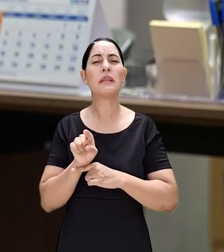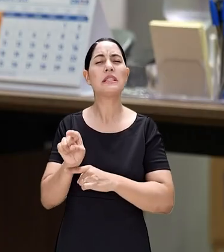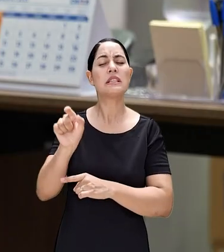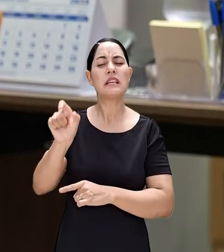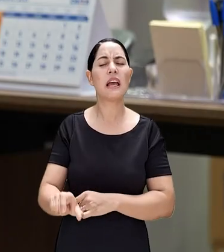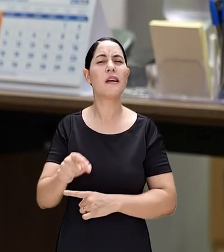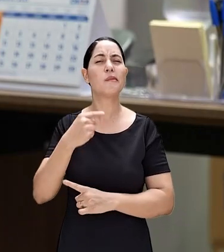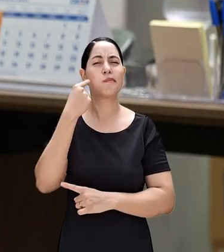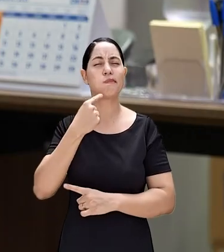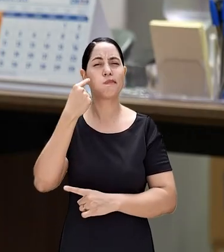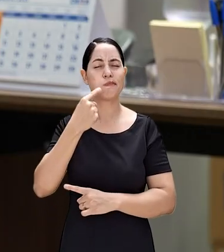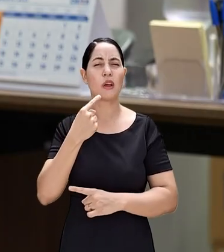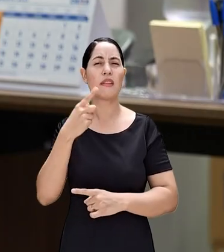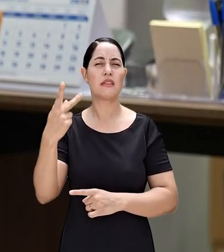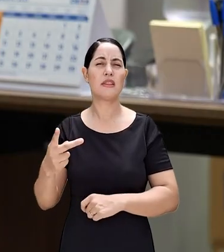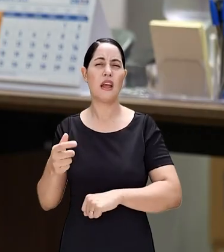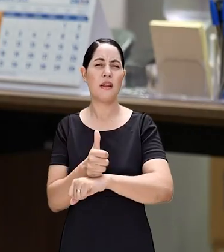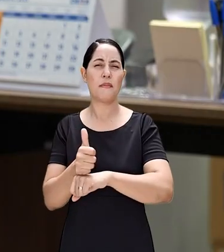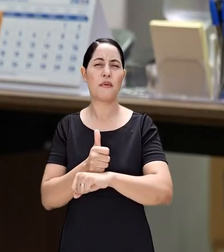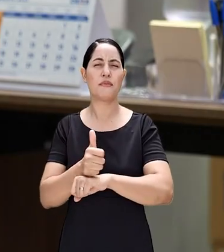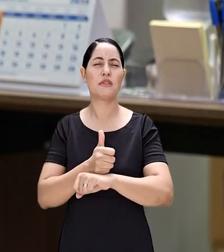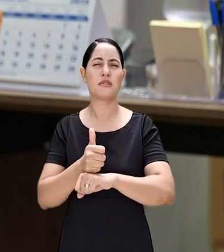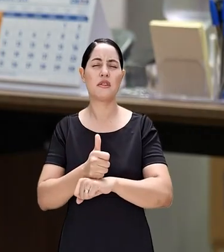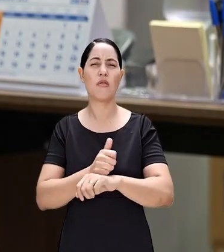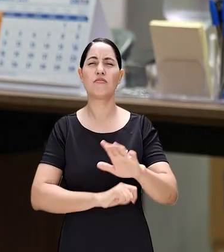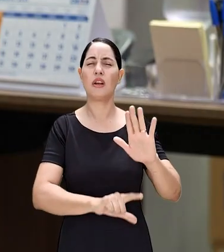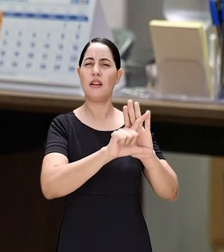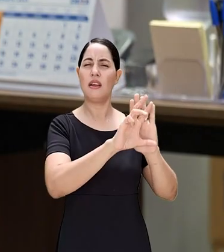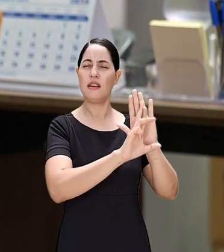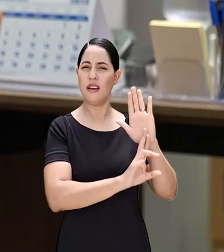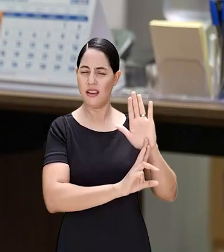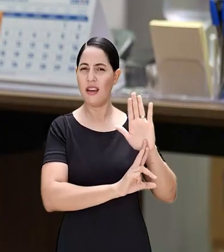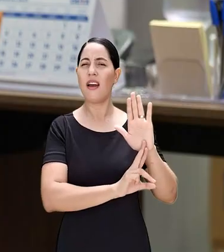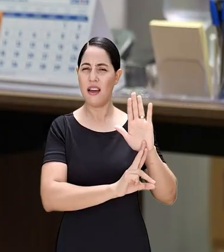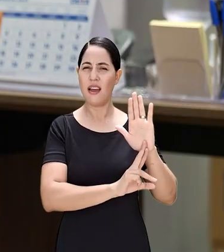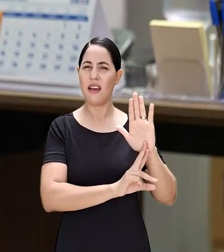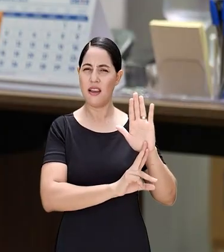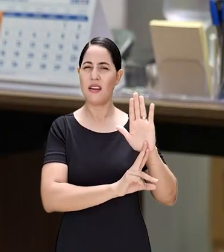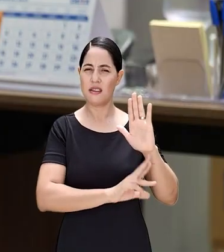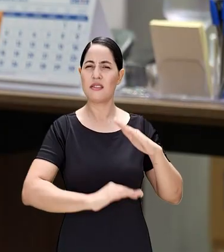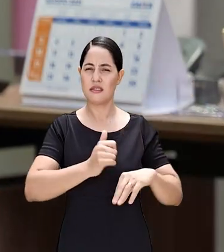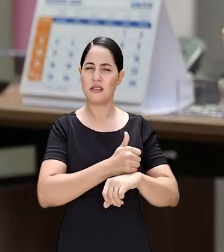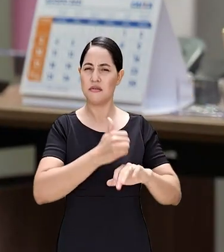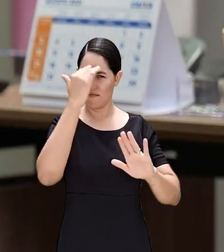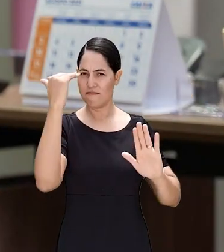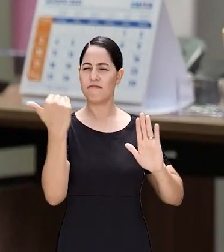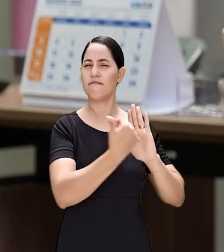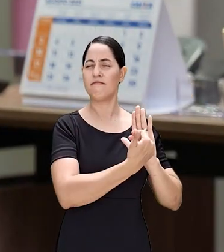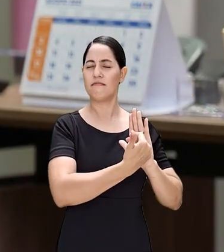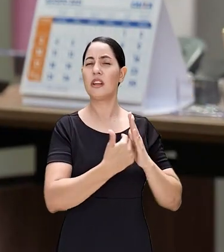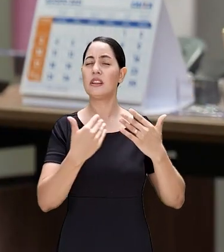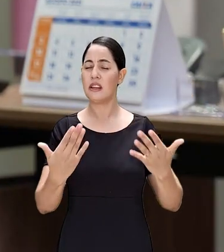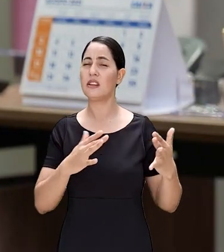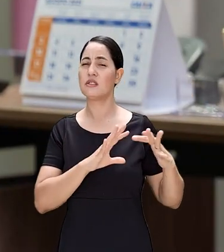advogado ele esteja exercendo a sua atividade em conformidade com as normas que regem a nossa profissão. Essa